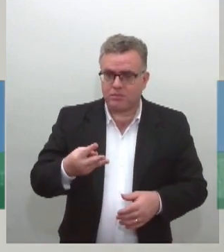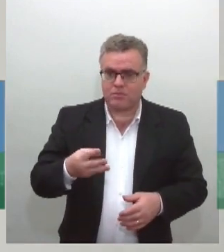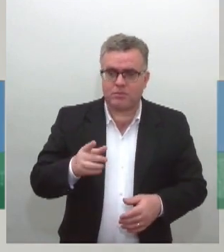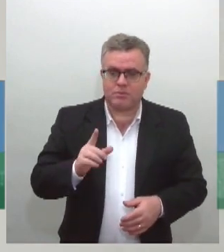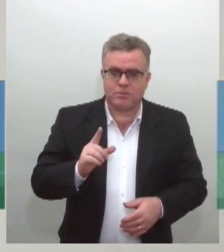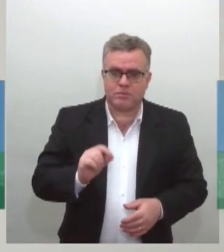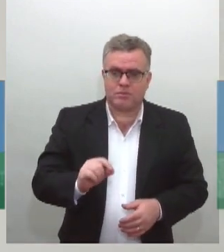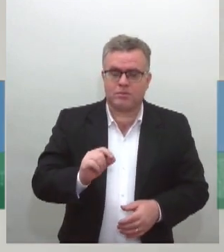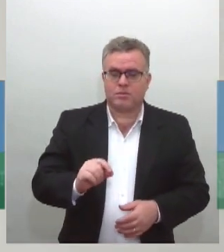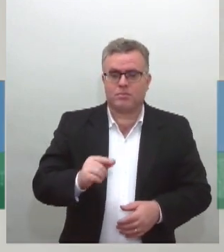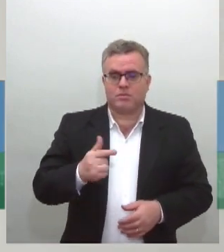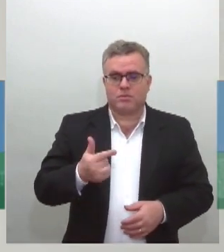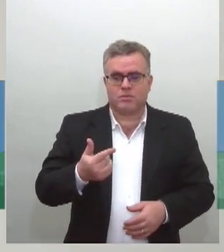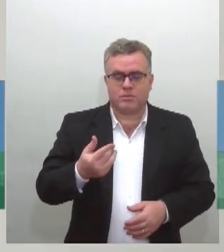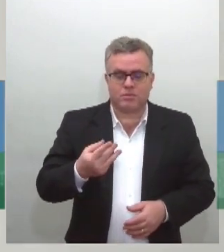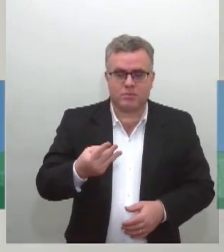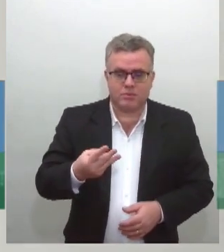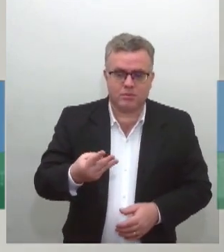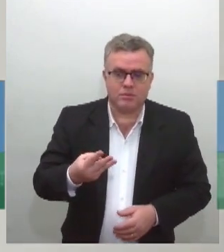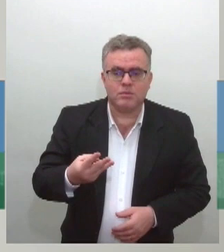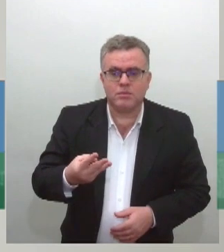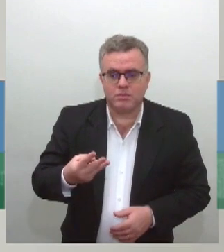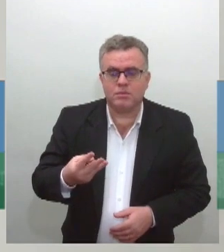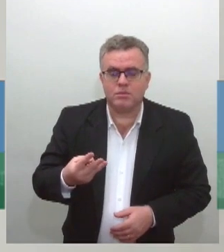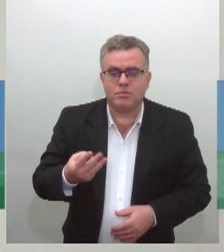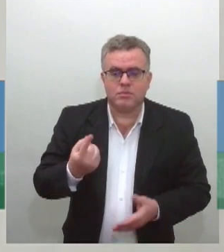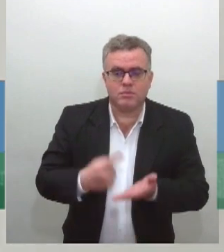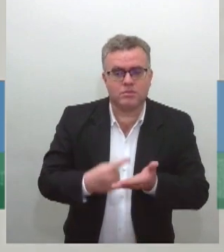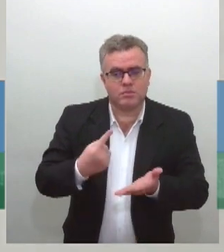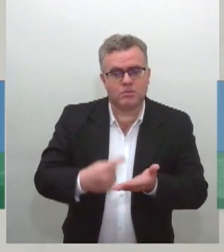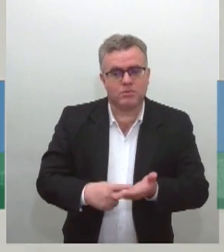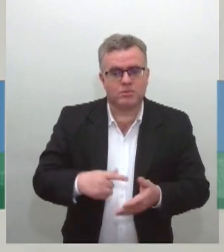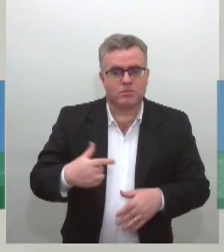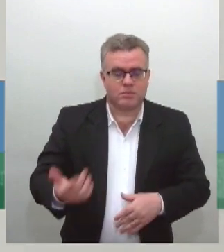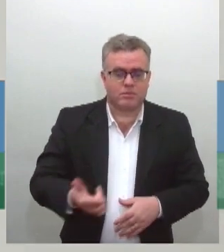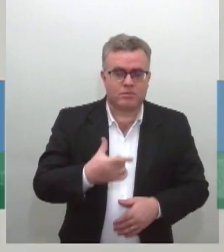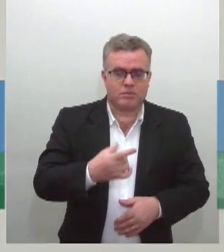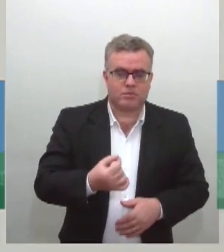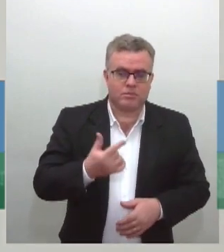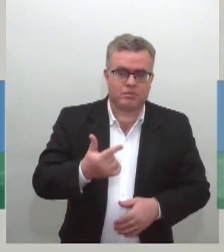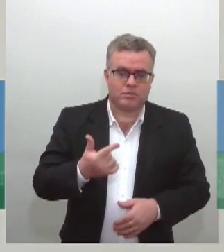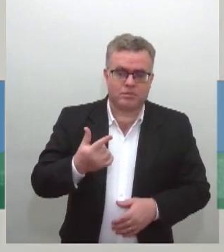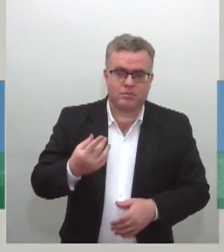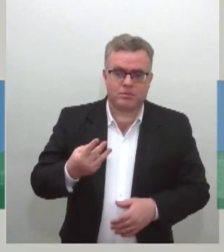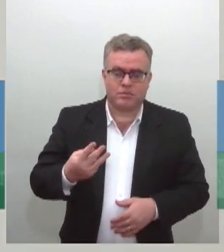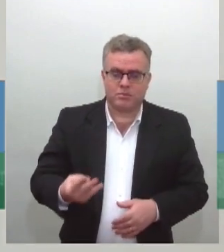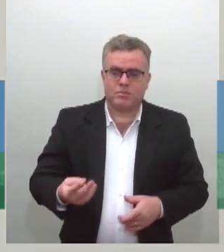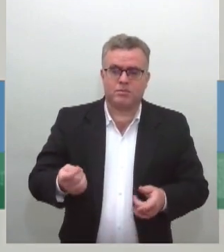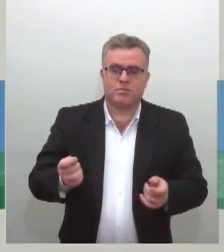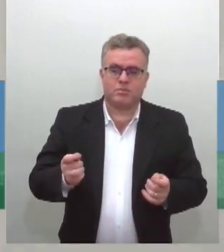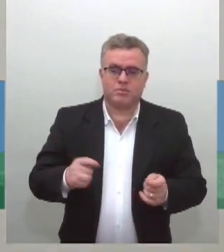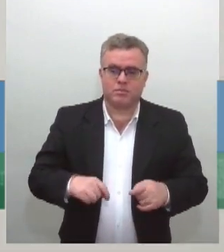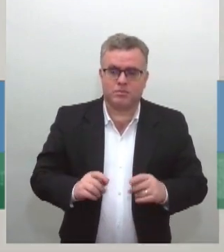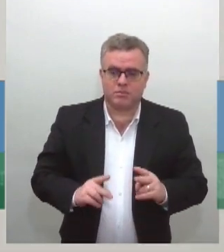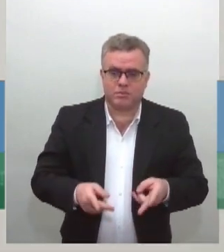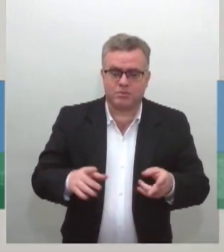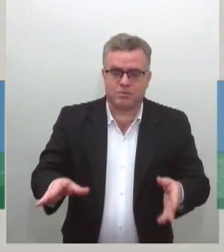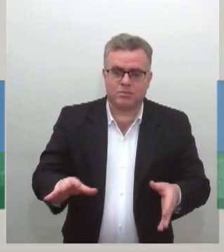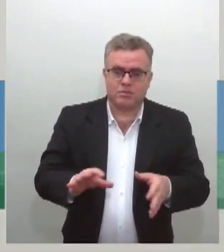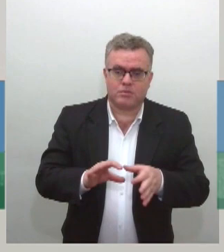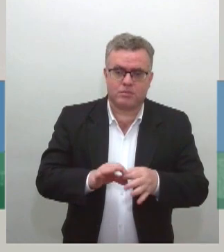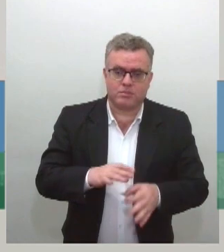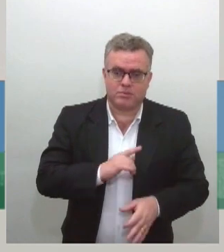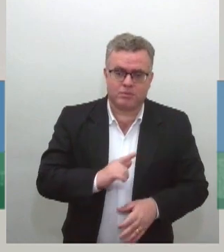conferências municipais realizadas. Em 2023, já com a atuação do escritório, em parceria com o governo do estado e,